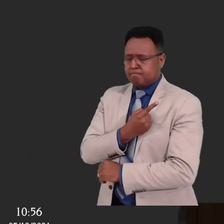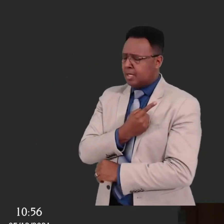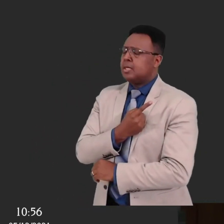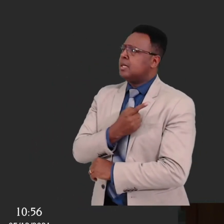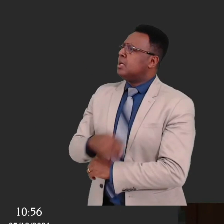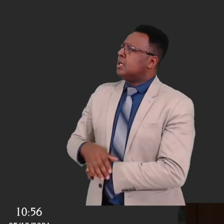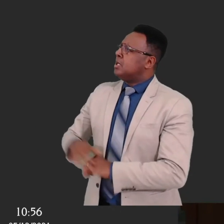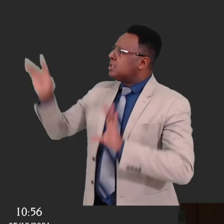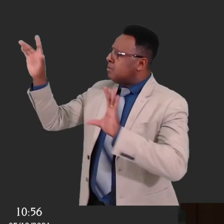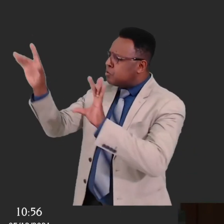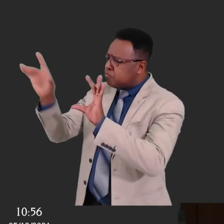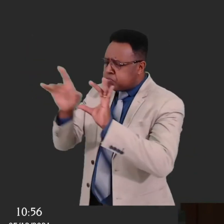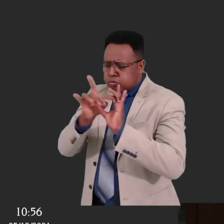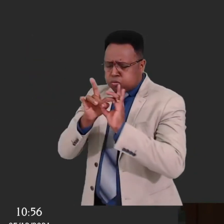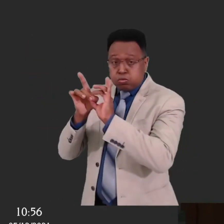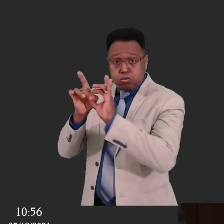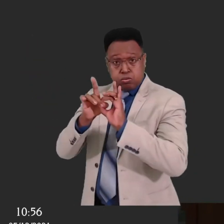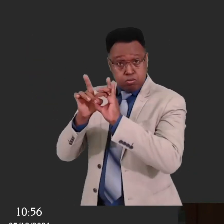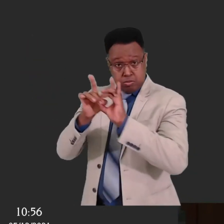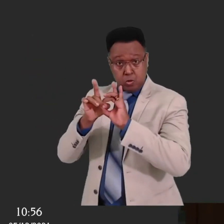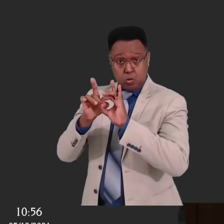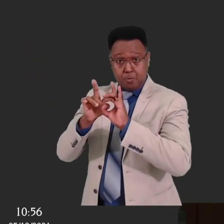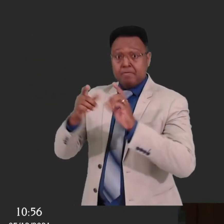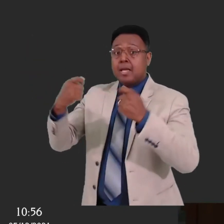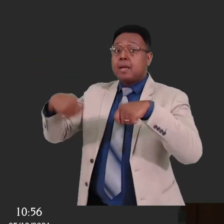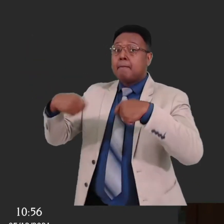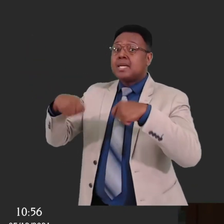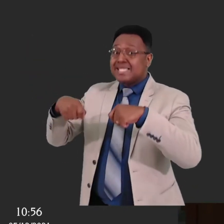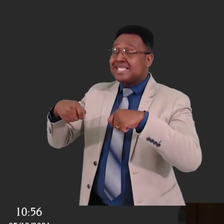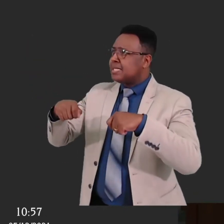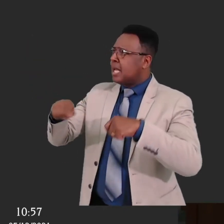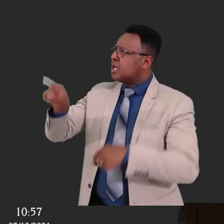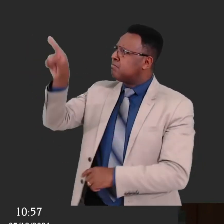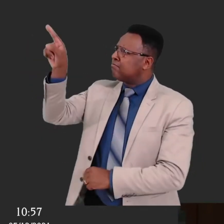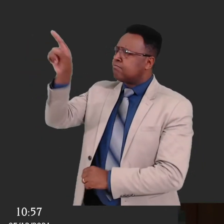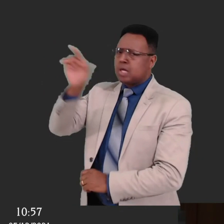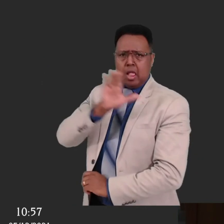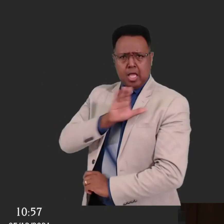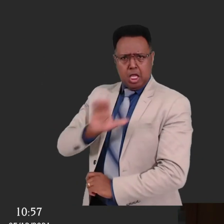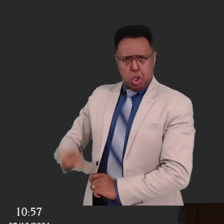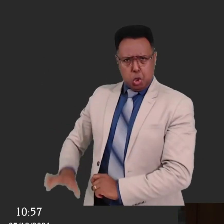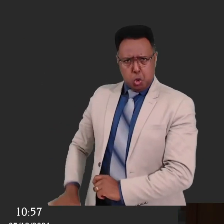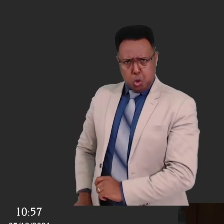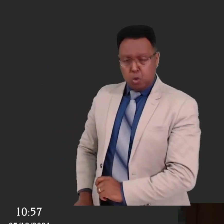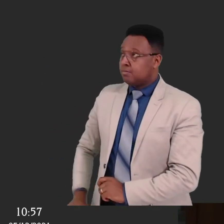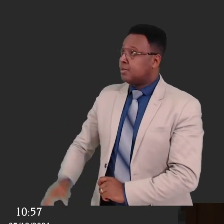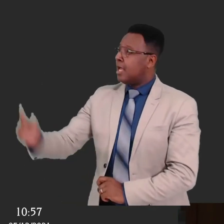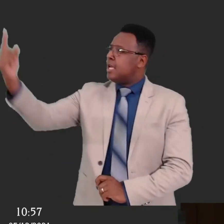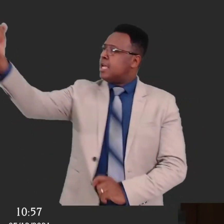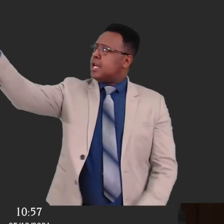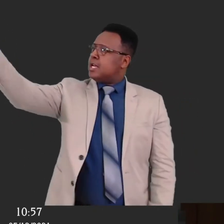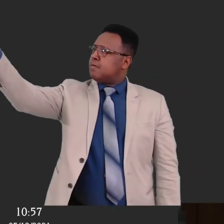perto, não é? Porque tem detalhe, irmãos, mas de maior perfeição e